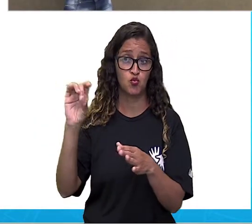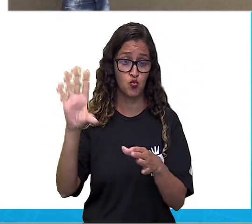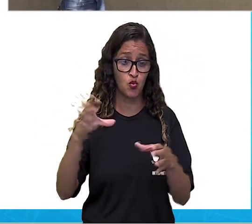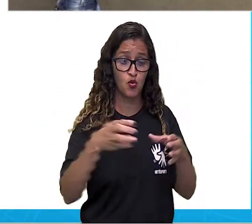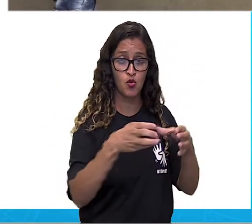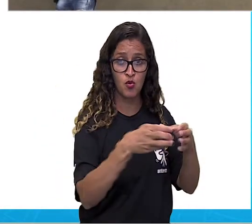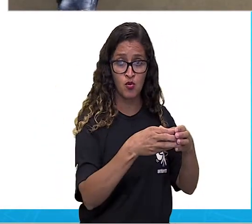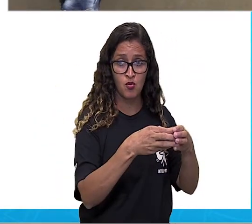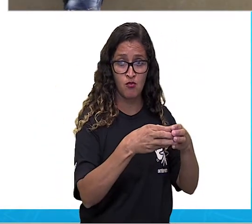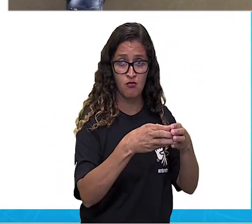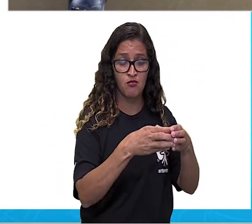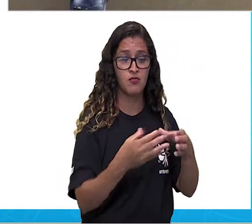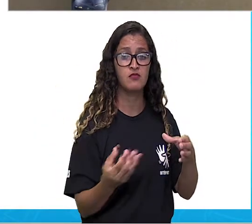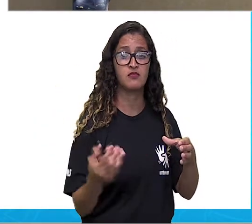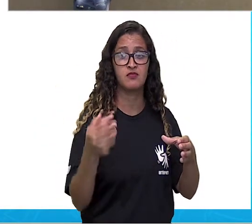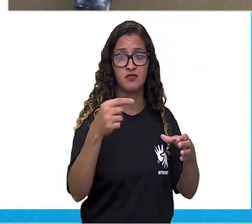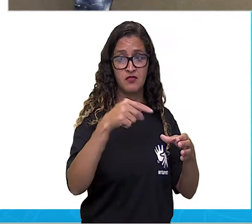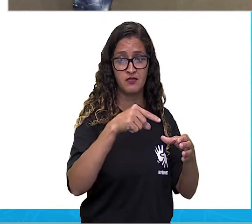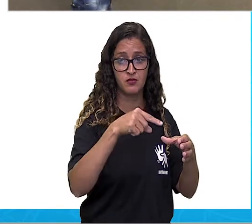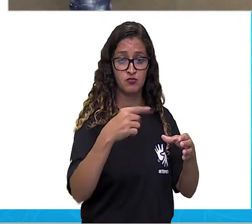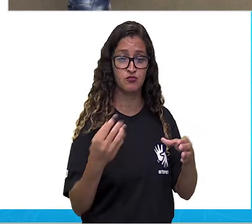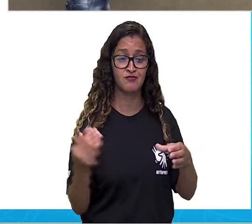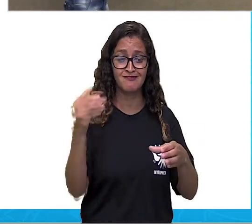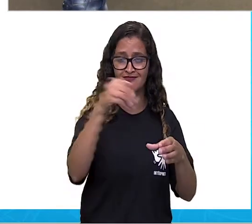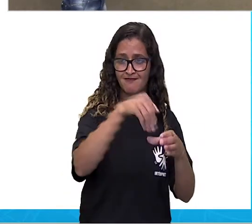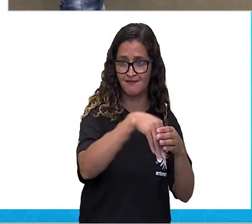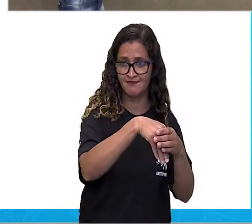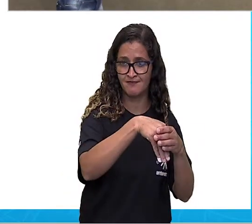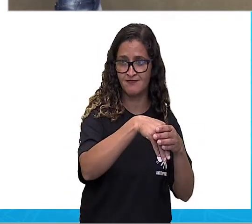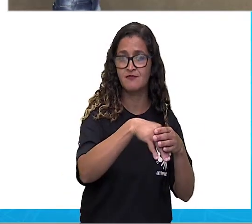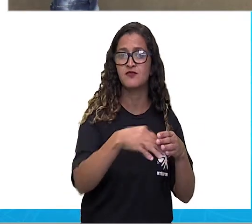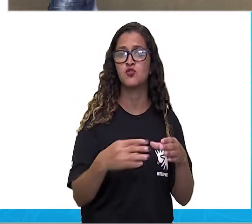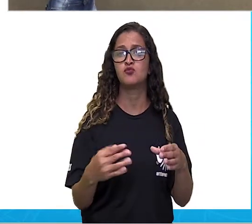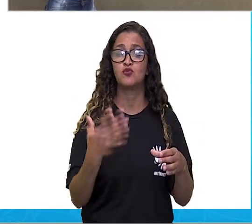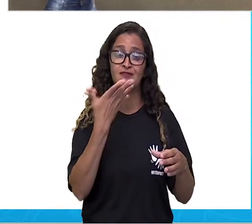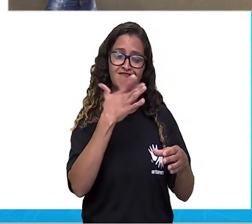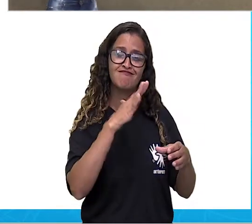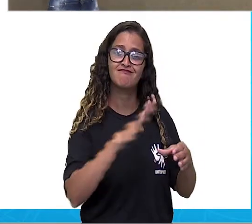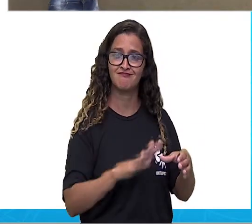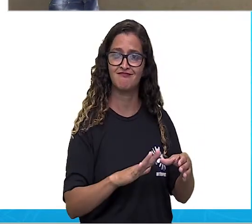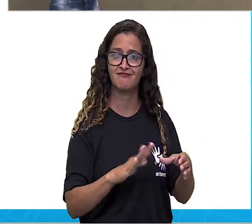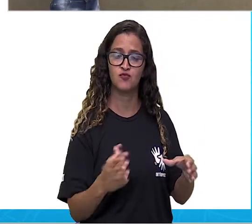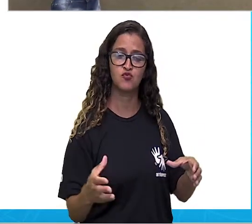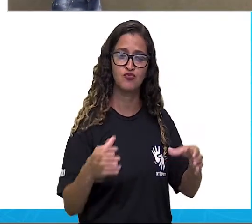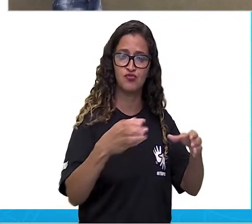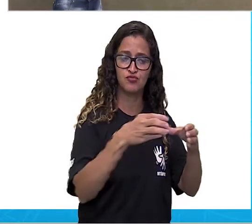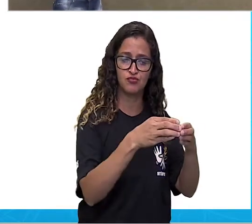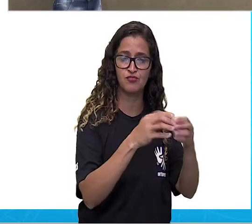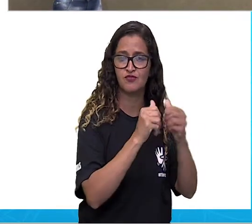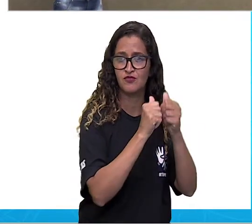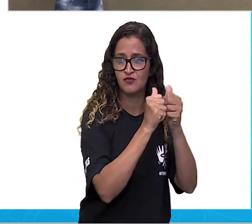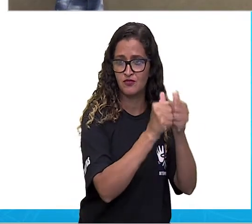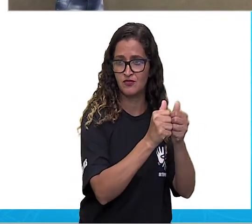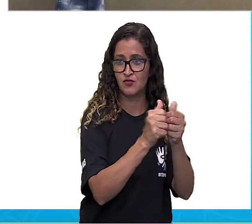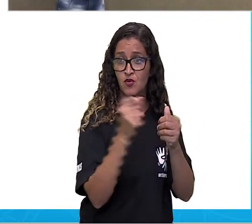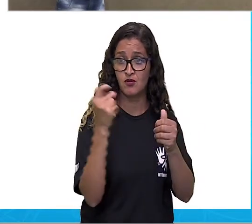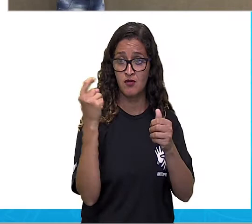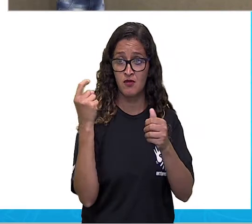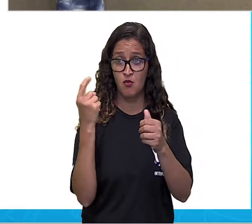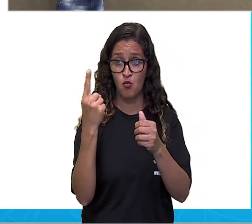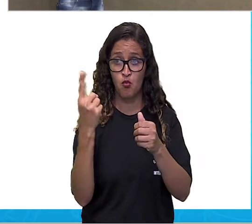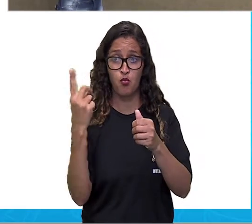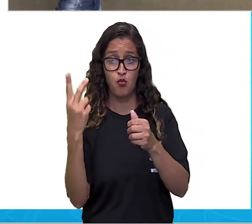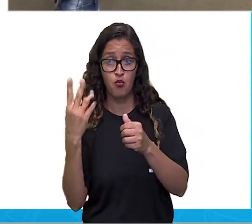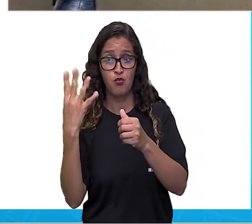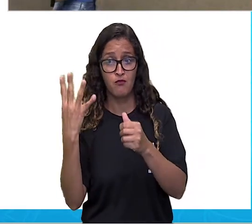existe o agrupamento quando ela está reunida com outras crianças, quando tem mais de dois